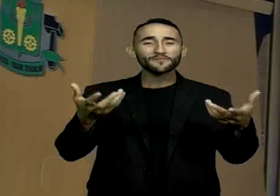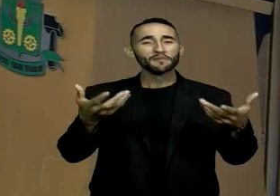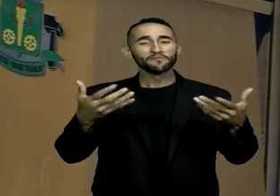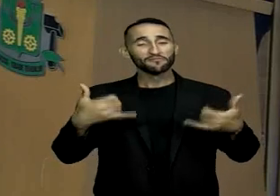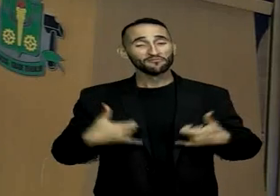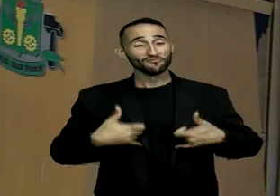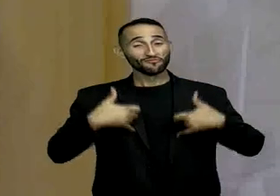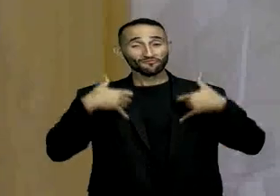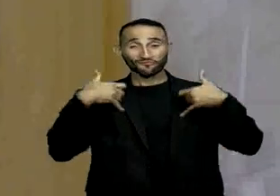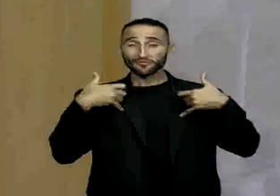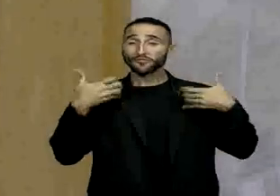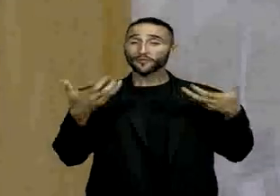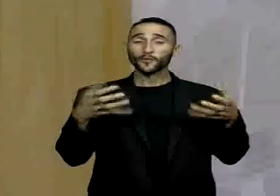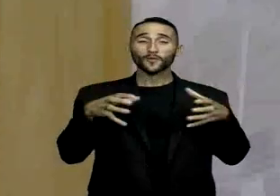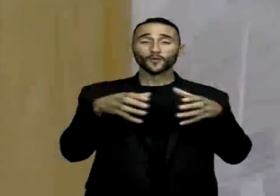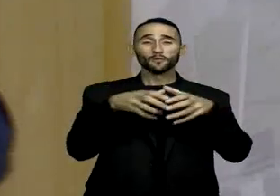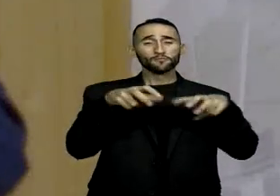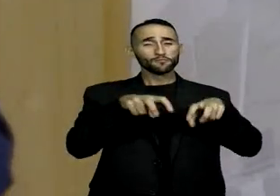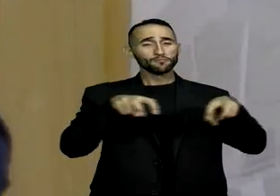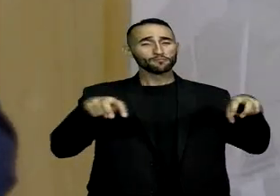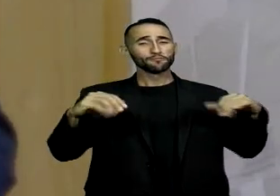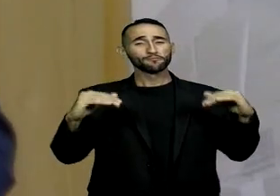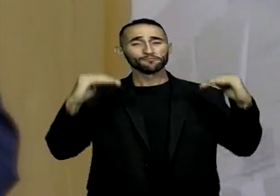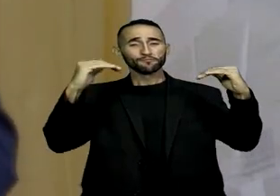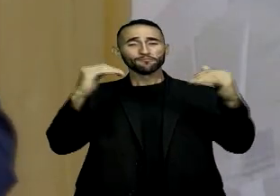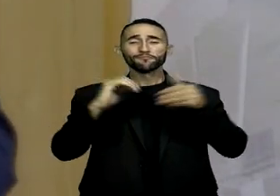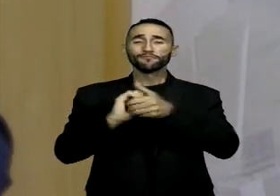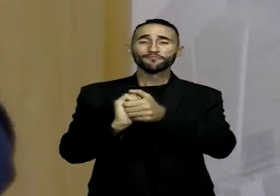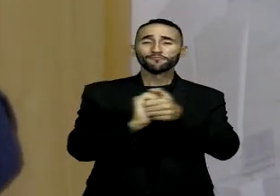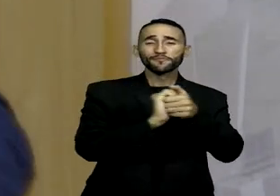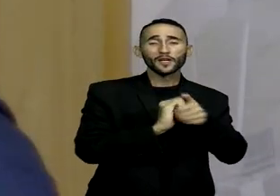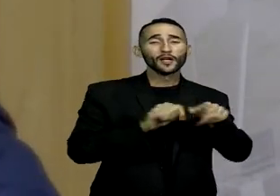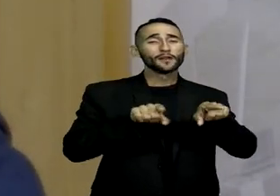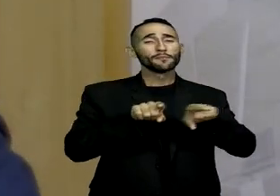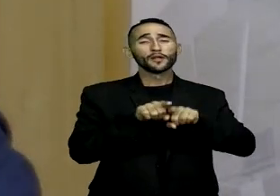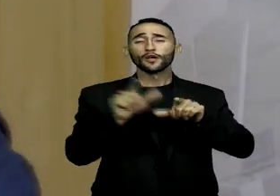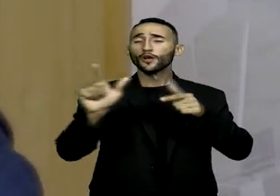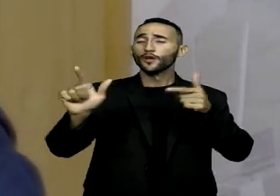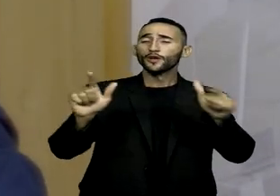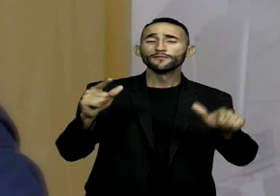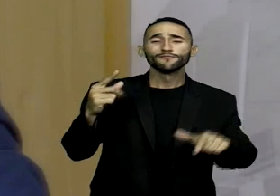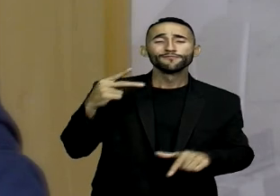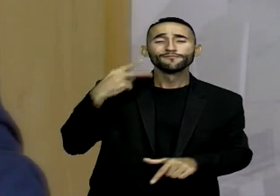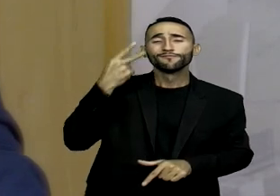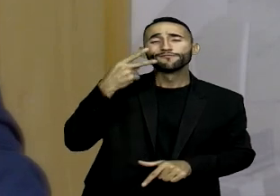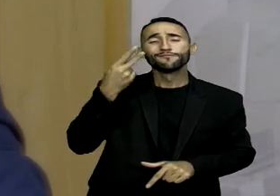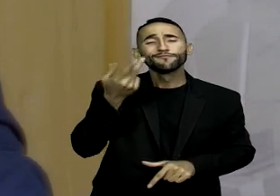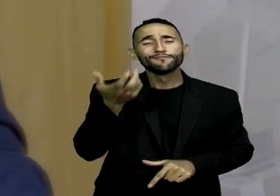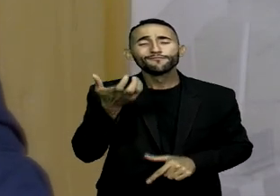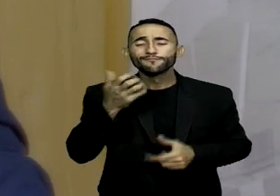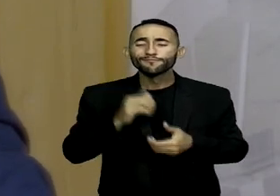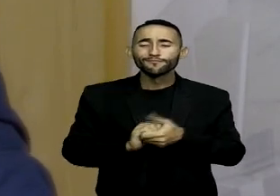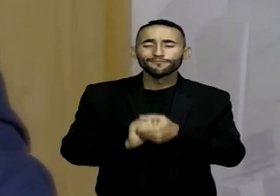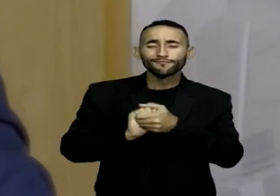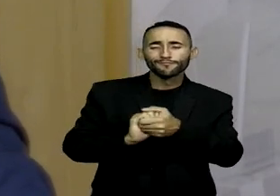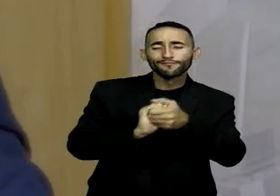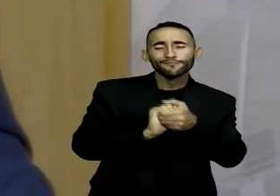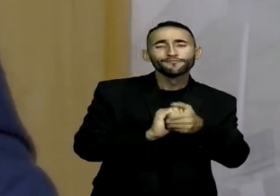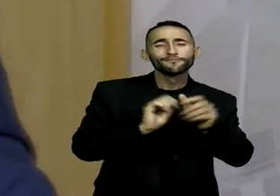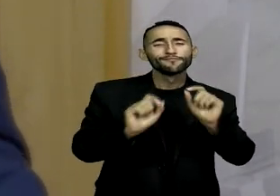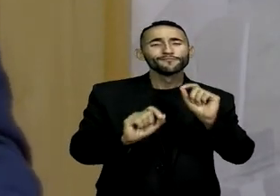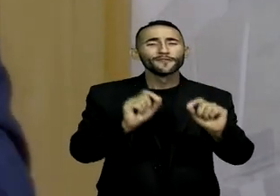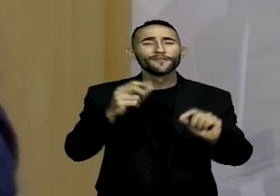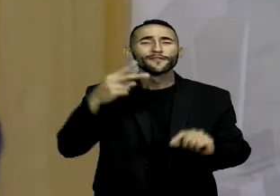cumprimentar toda a mesa diretora. Quero também cumprimentar os demais vereadores em nome do meu colega de partido,